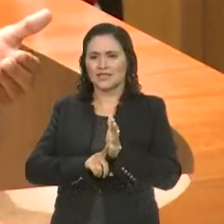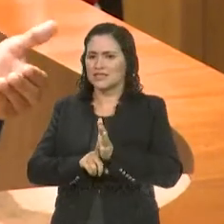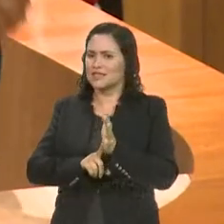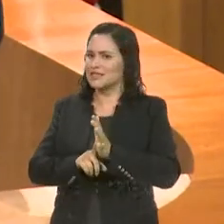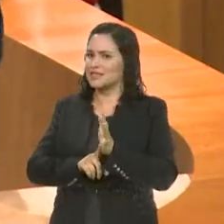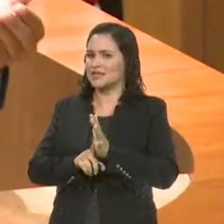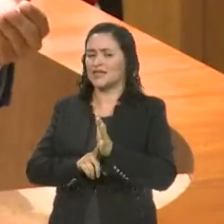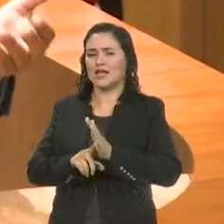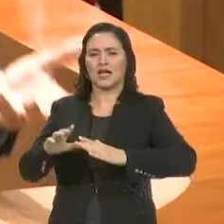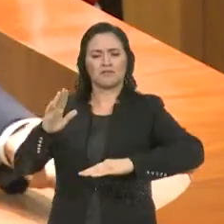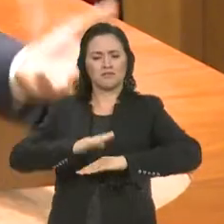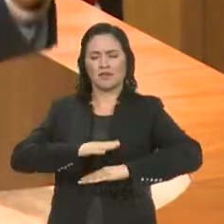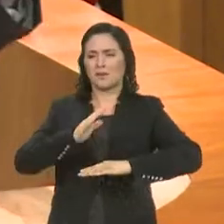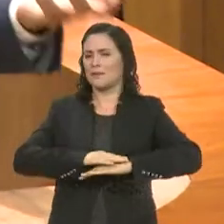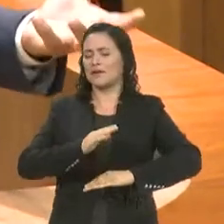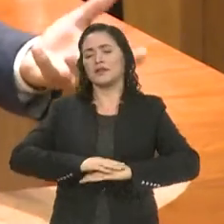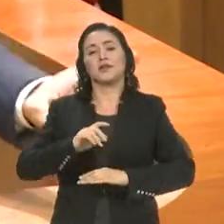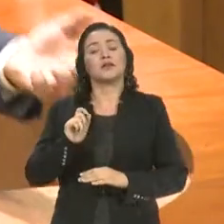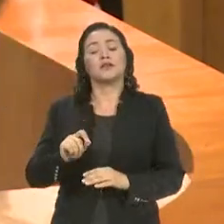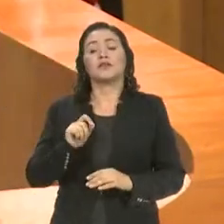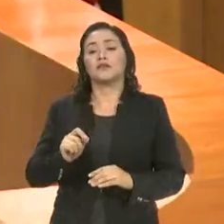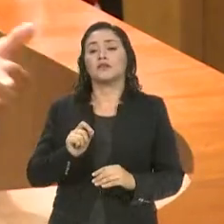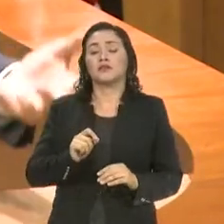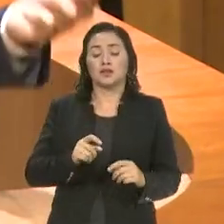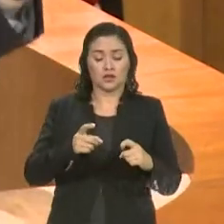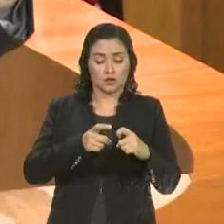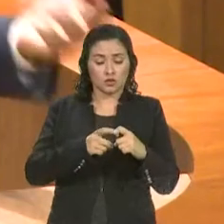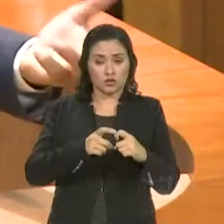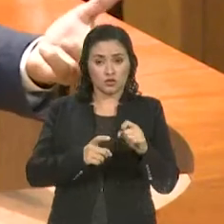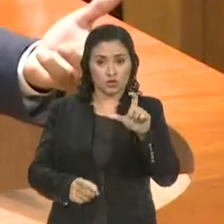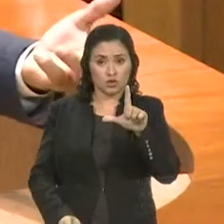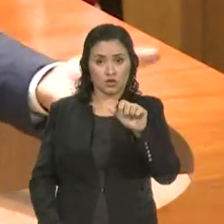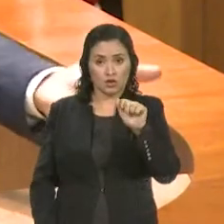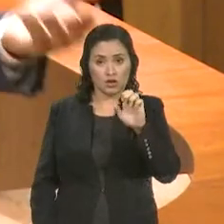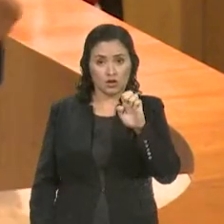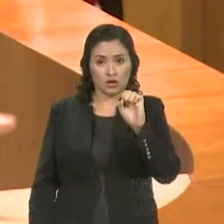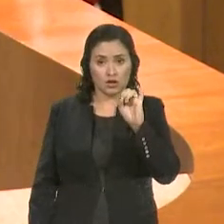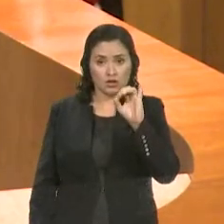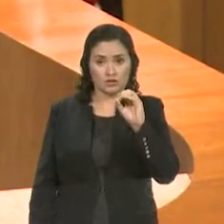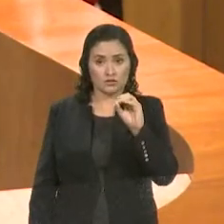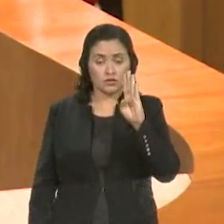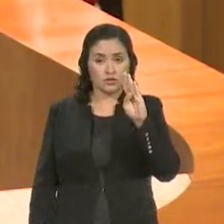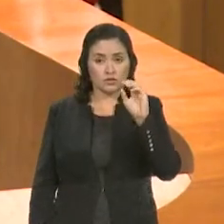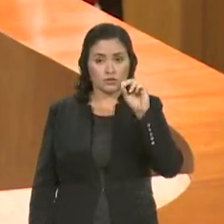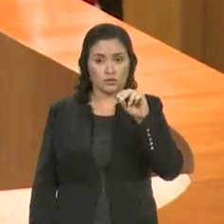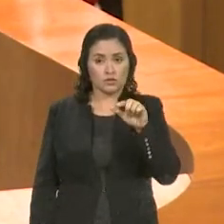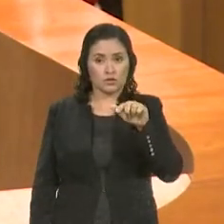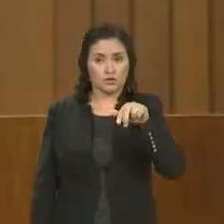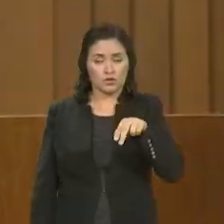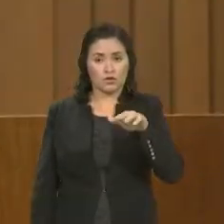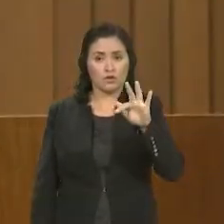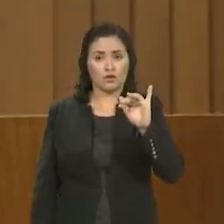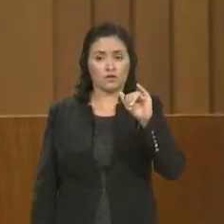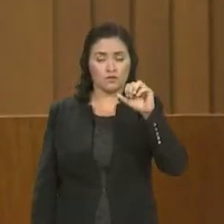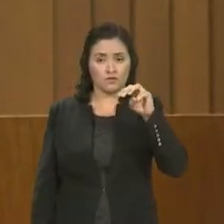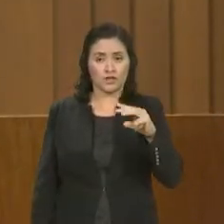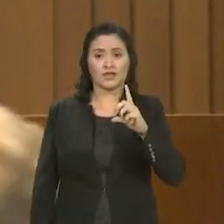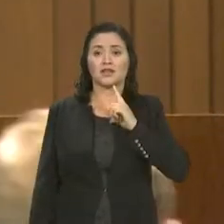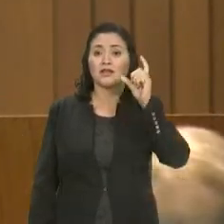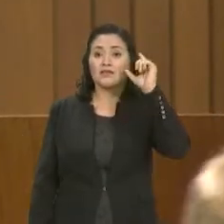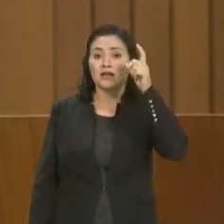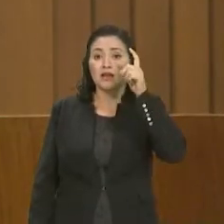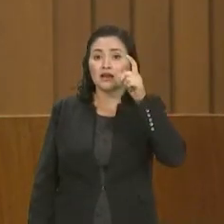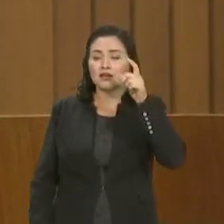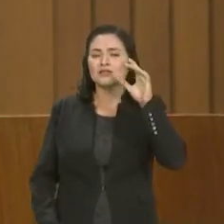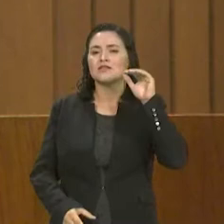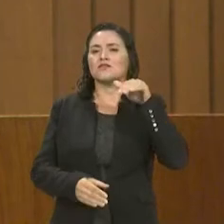doutor Laésio Bonfim tem crescido do interior para a capital, do sul para a capital, para São Luís. E eu